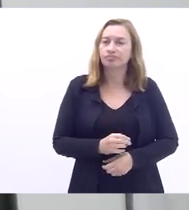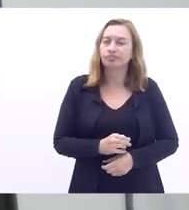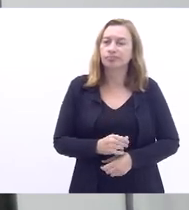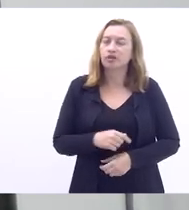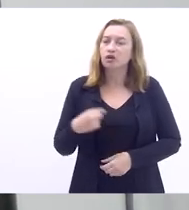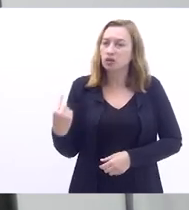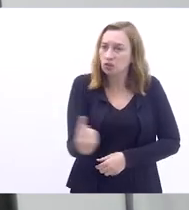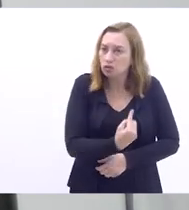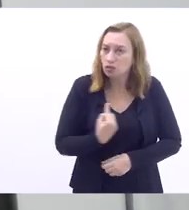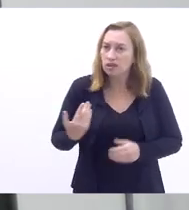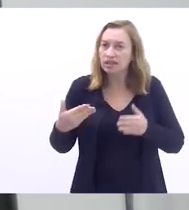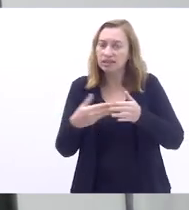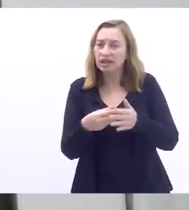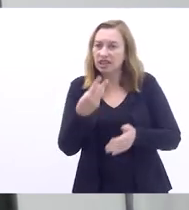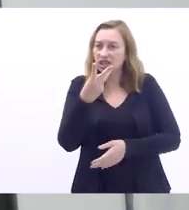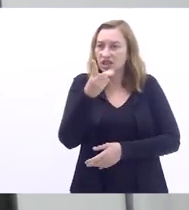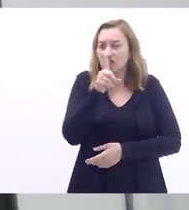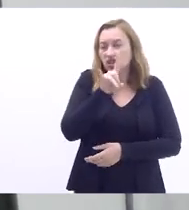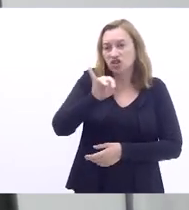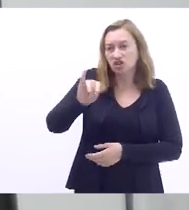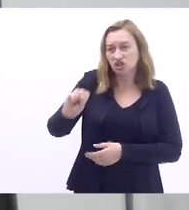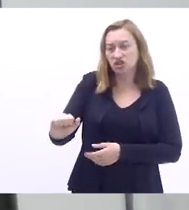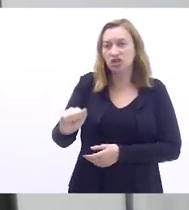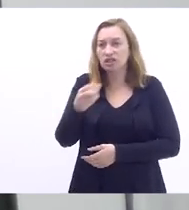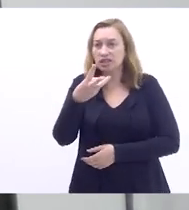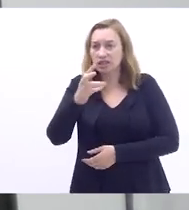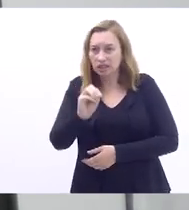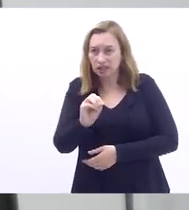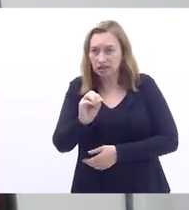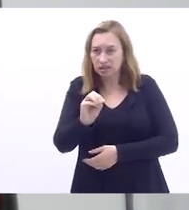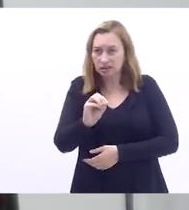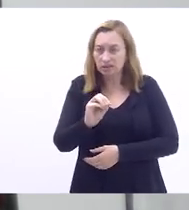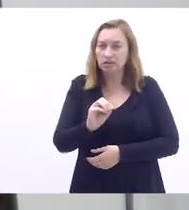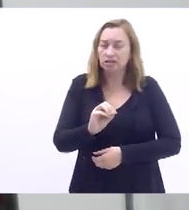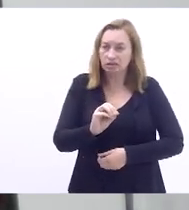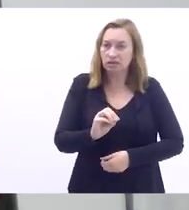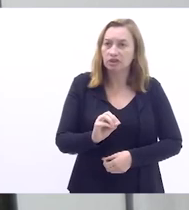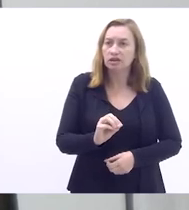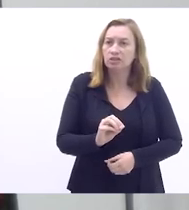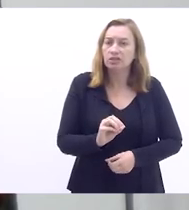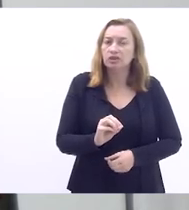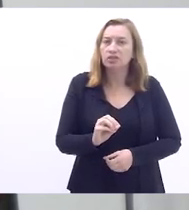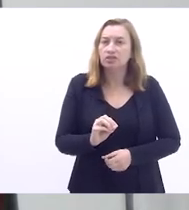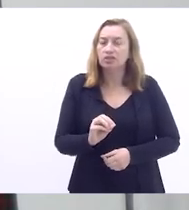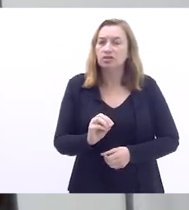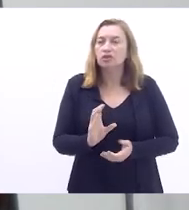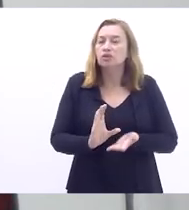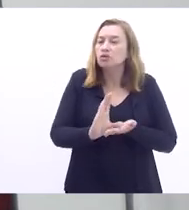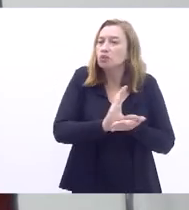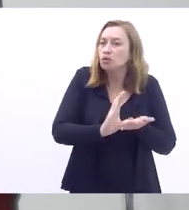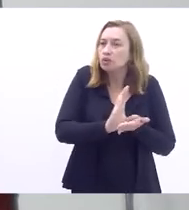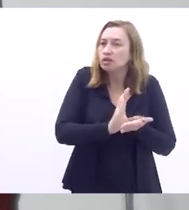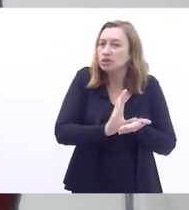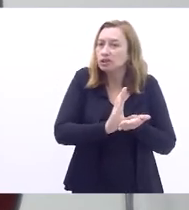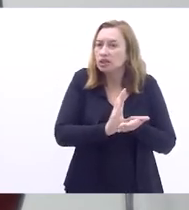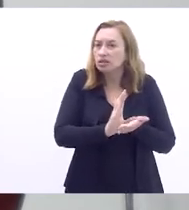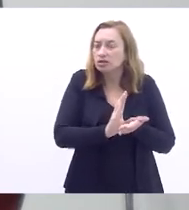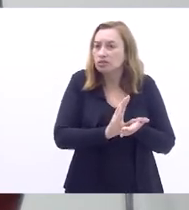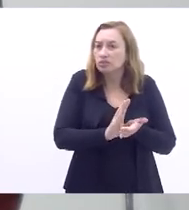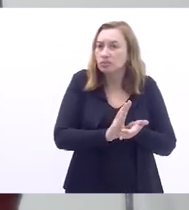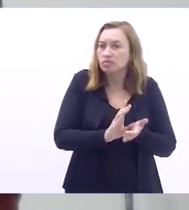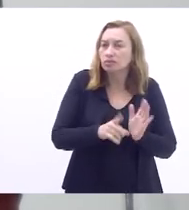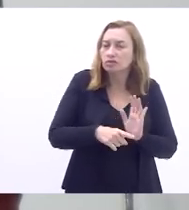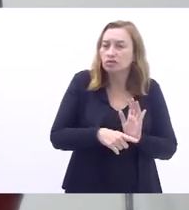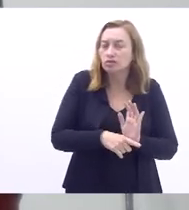até dia trinta que é o prazo limite que a gente tem fazer uma incursão no conselho de do Conselho de recuperação